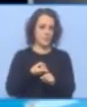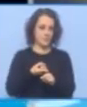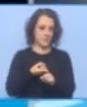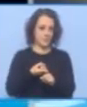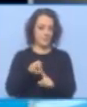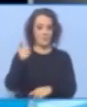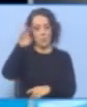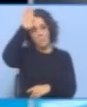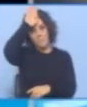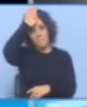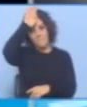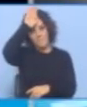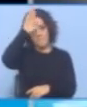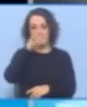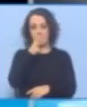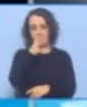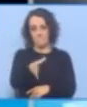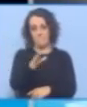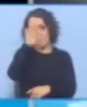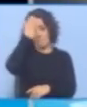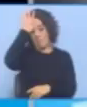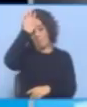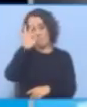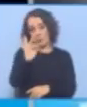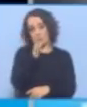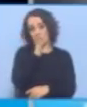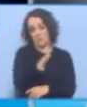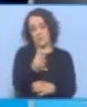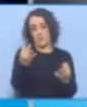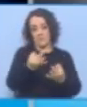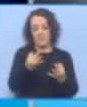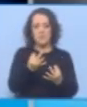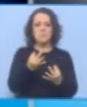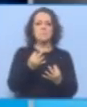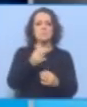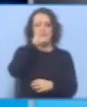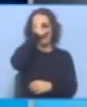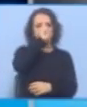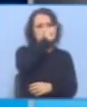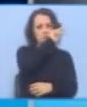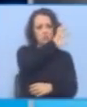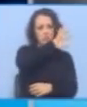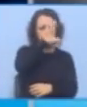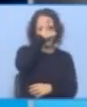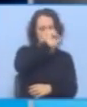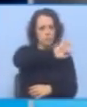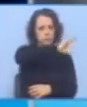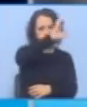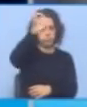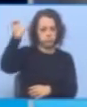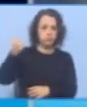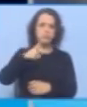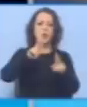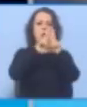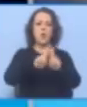mensagem, o Papa Francisco apelou a que os Estados ratificassem os pactos globais das